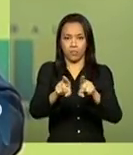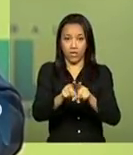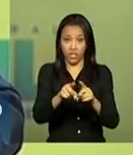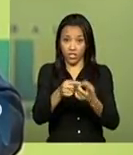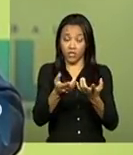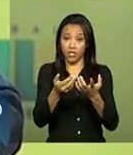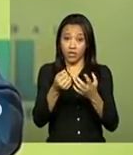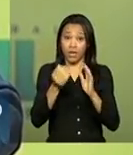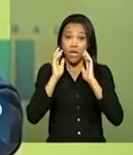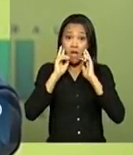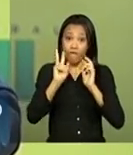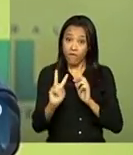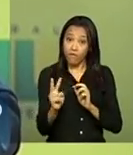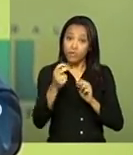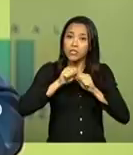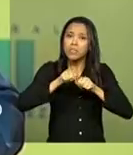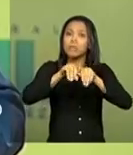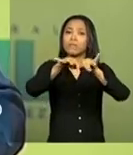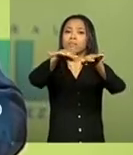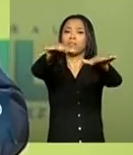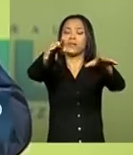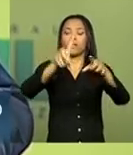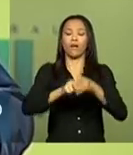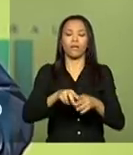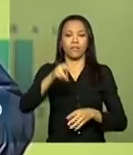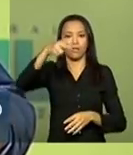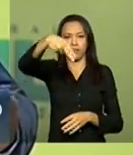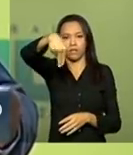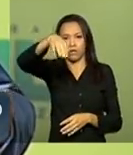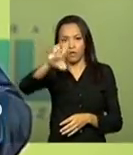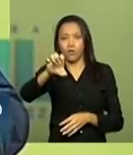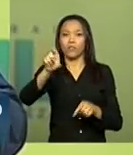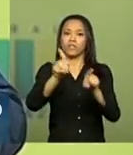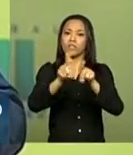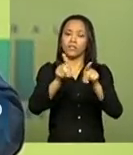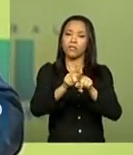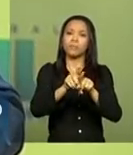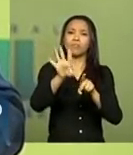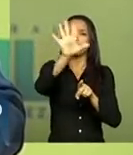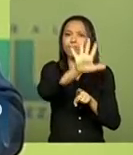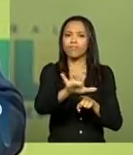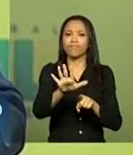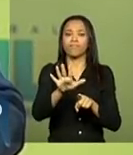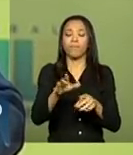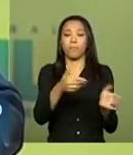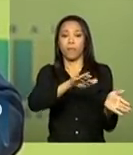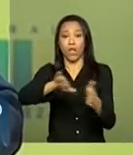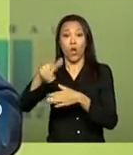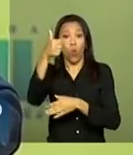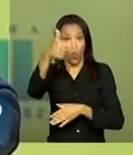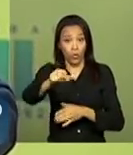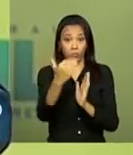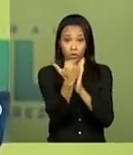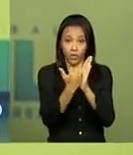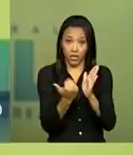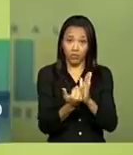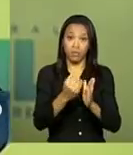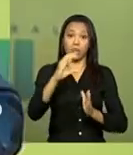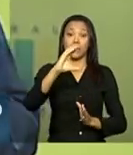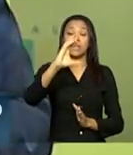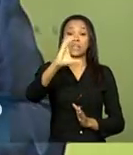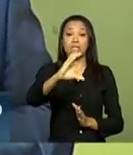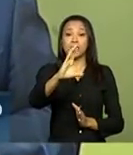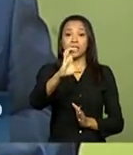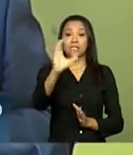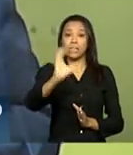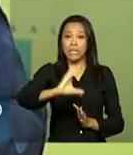no norte e nordeste do Brasil. O Ciência Sem Fronteiras, que foi um grande desafio, são programas importantes. E eu acredito que